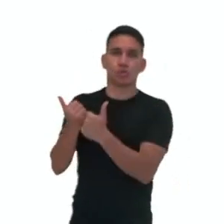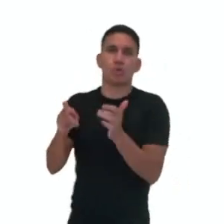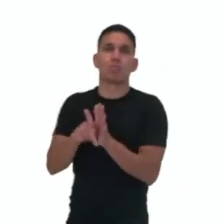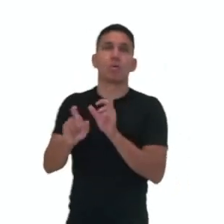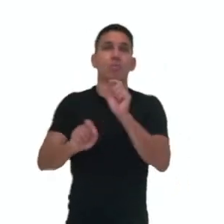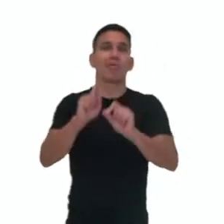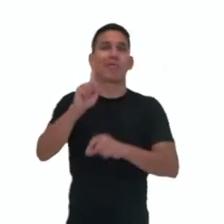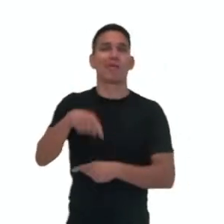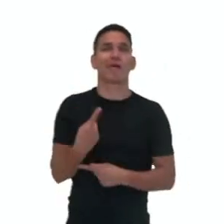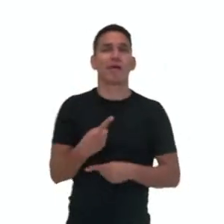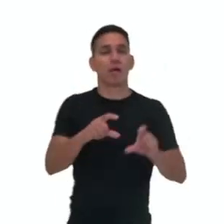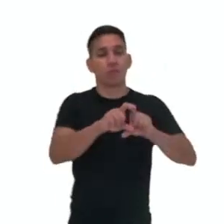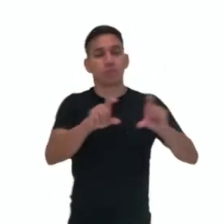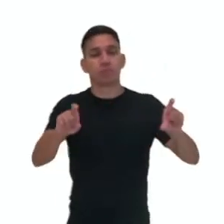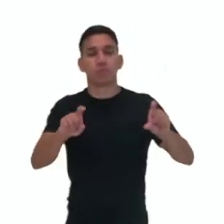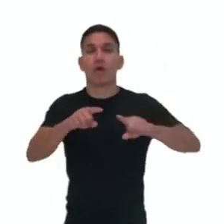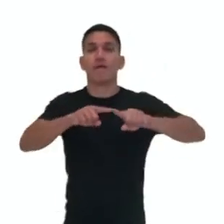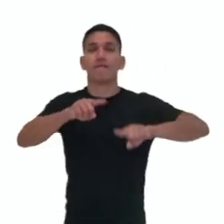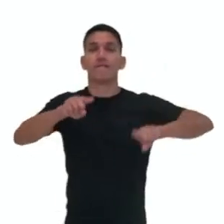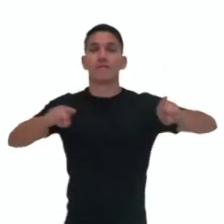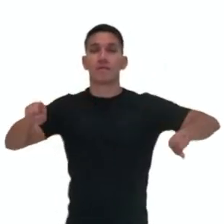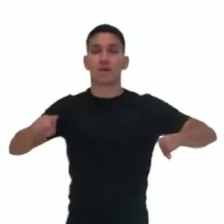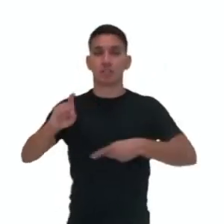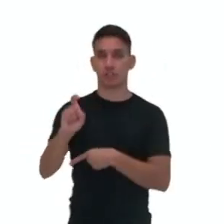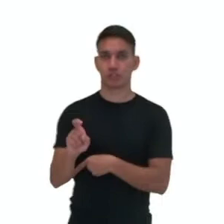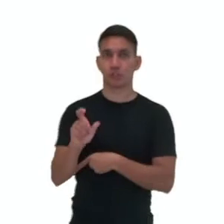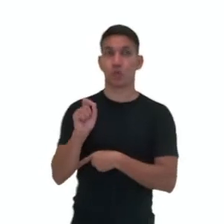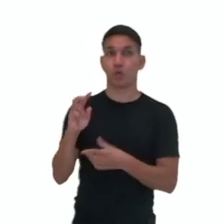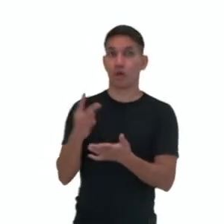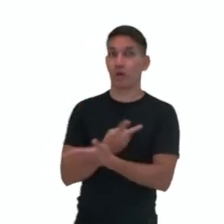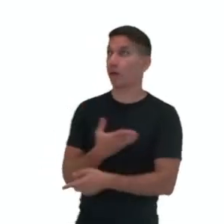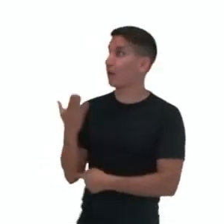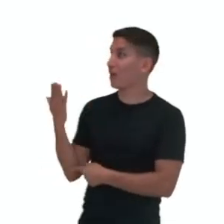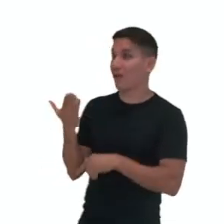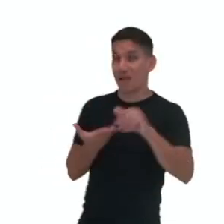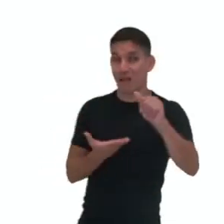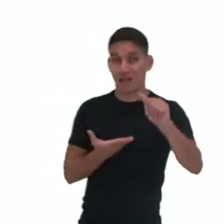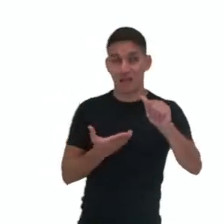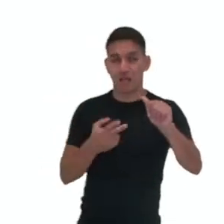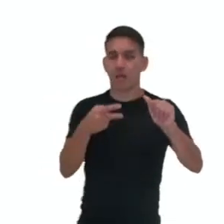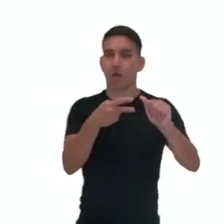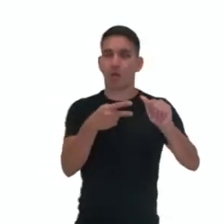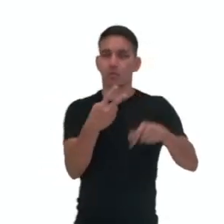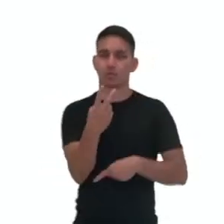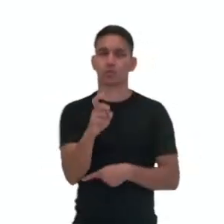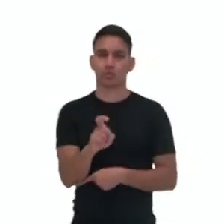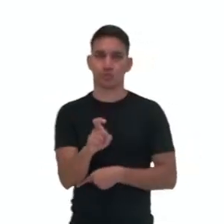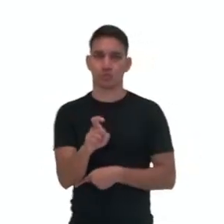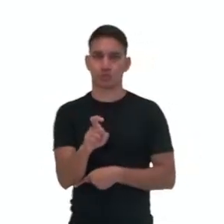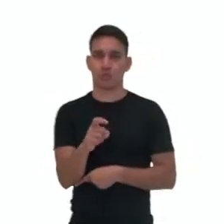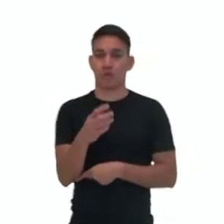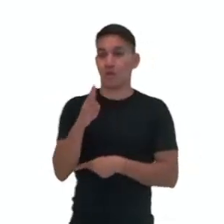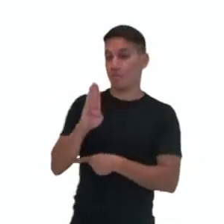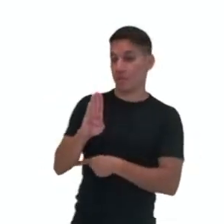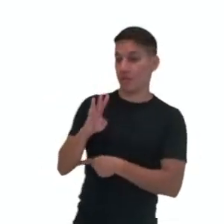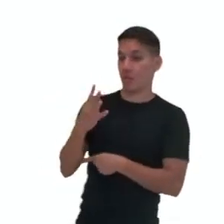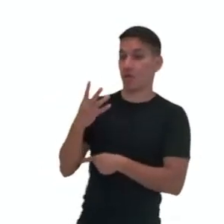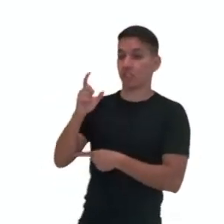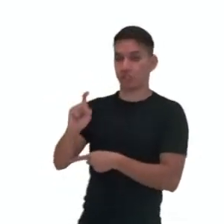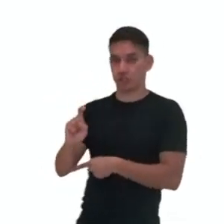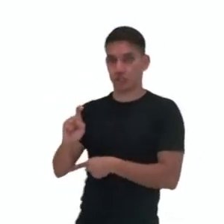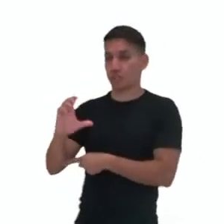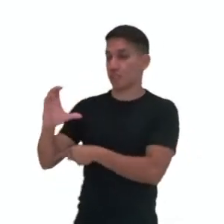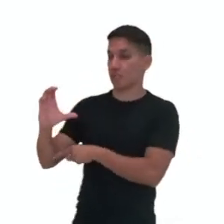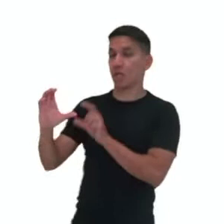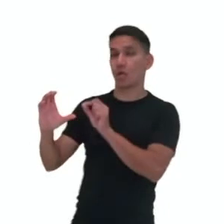em função também da variável x. Então, o A é igual a 2x, B corresponde a 4x e